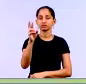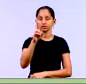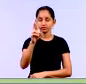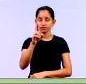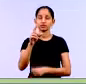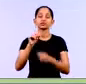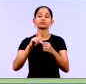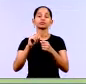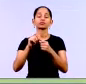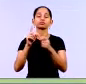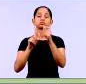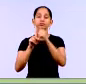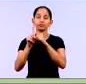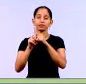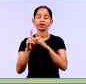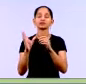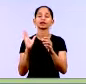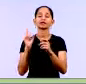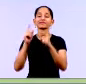a